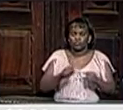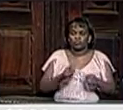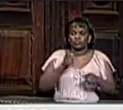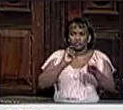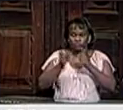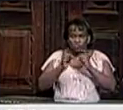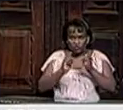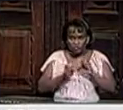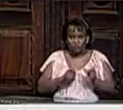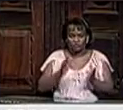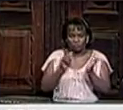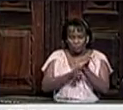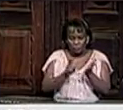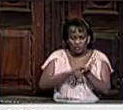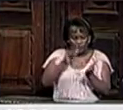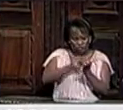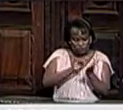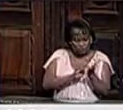discutido,